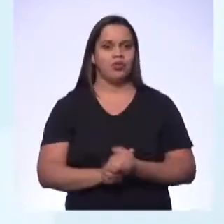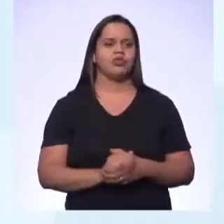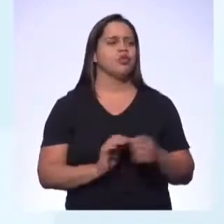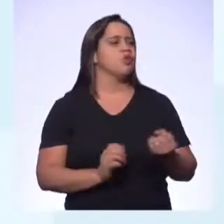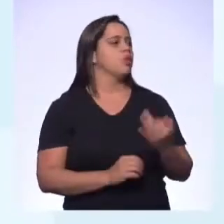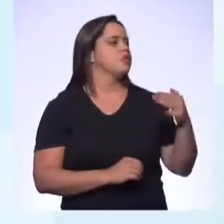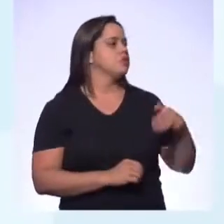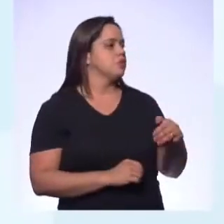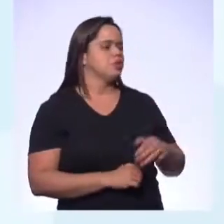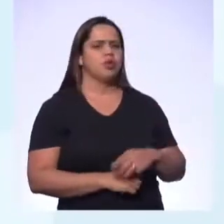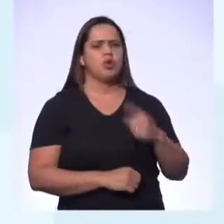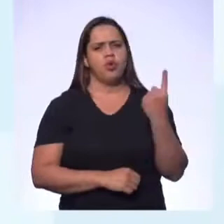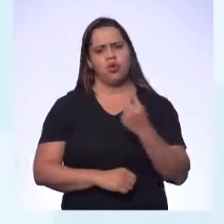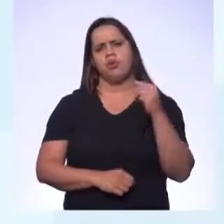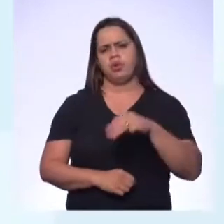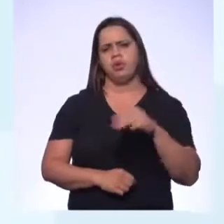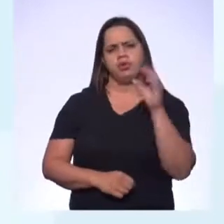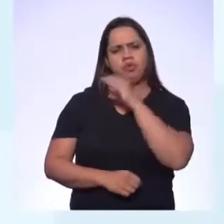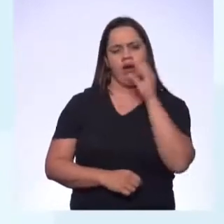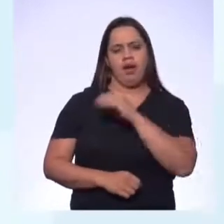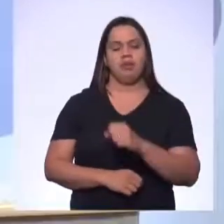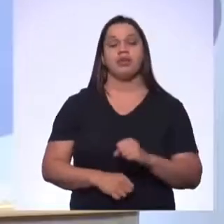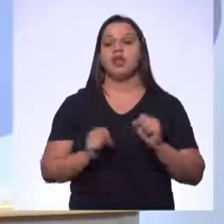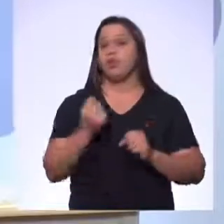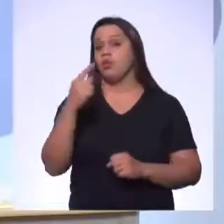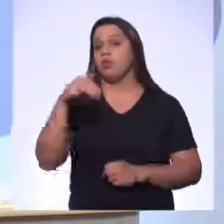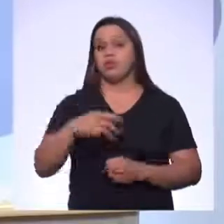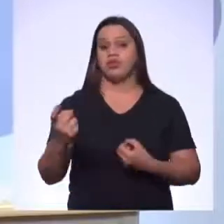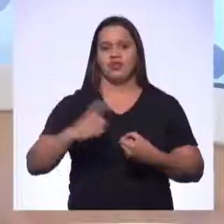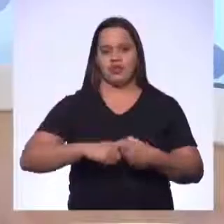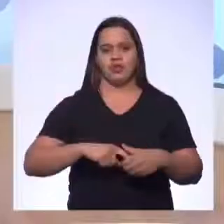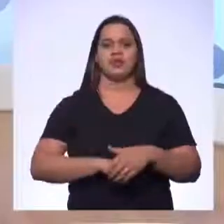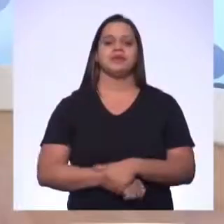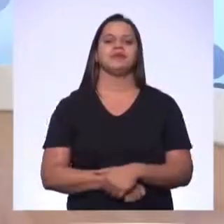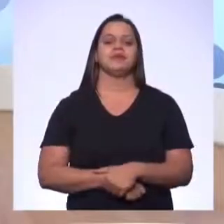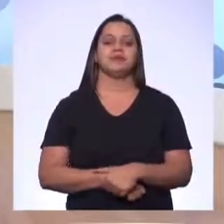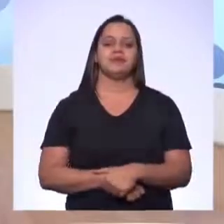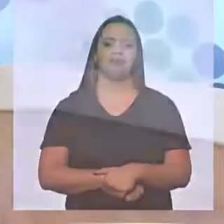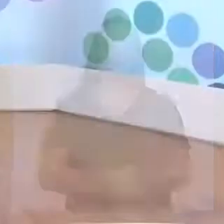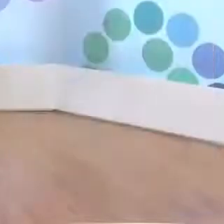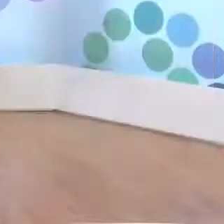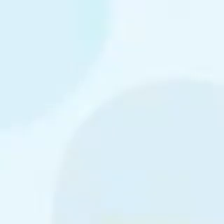minutos, professor Antônio? 1 minutinho, rapidinho. Então, em 1 minuto a gente volta.